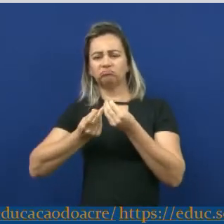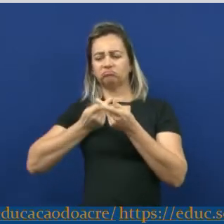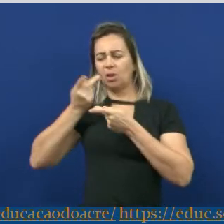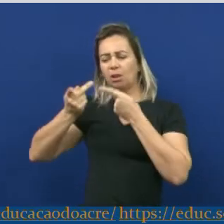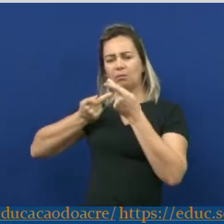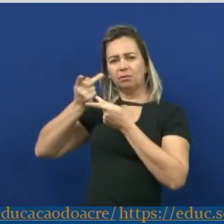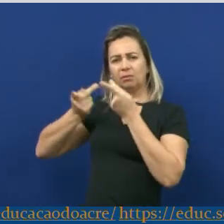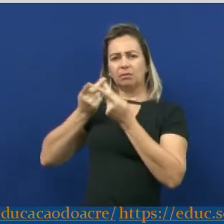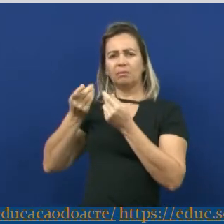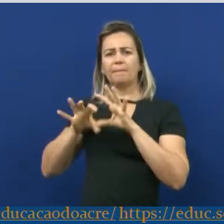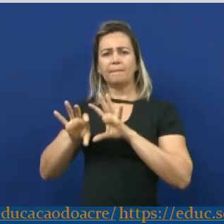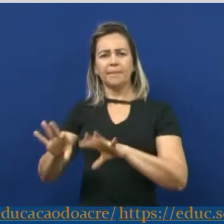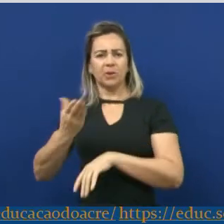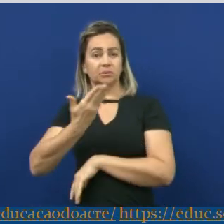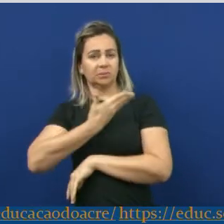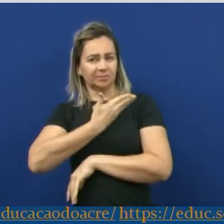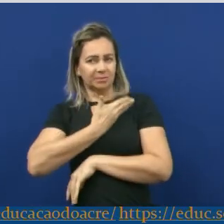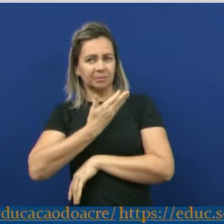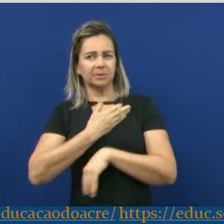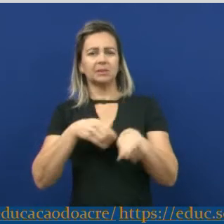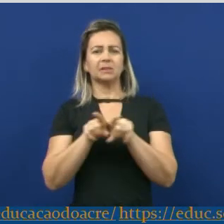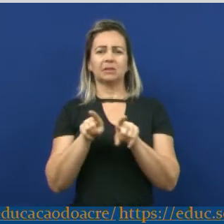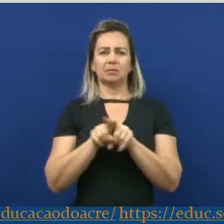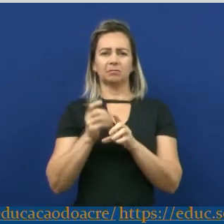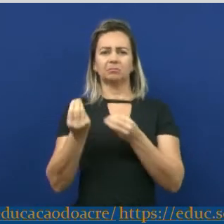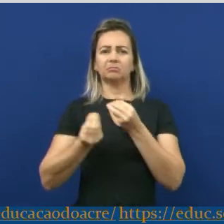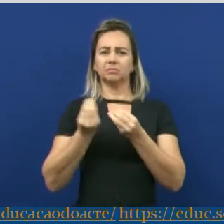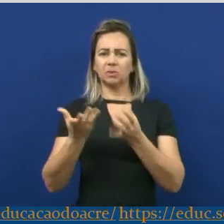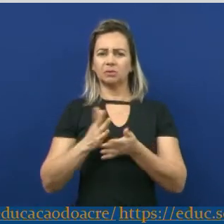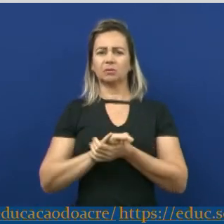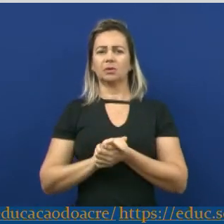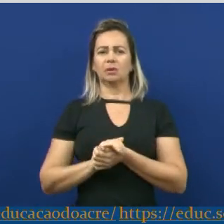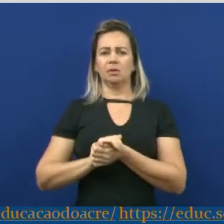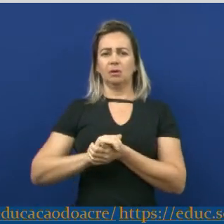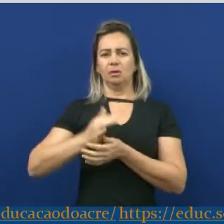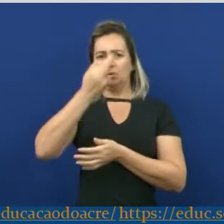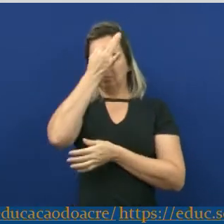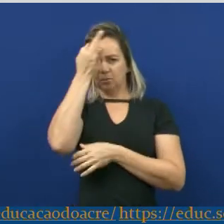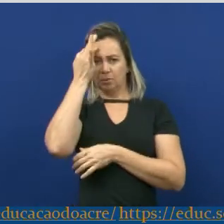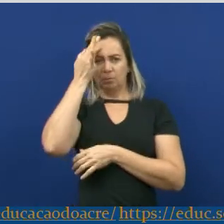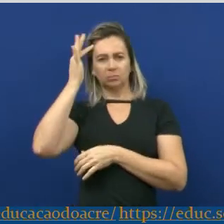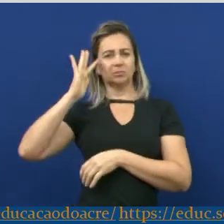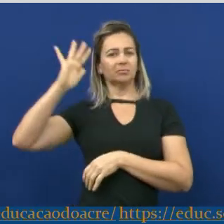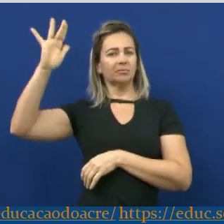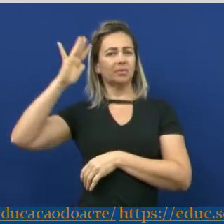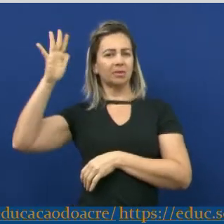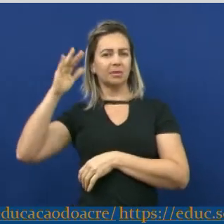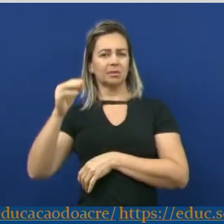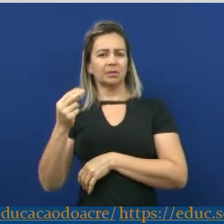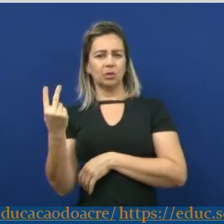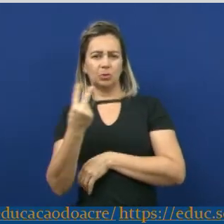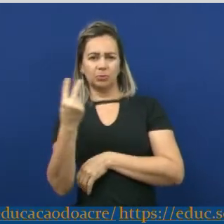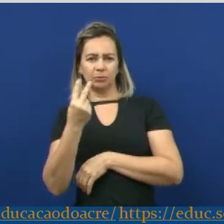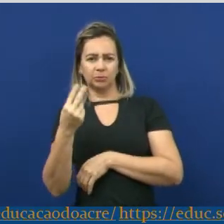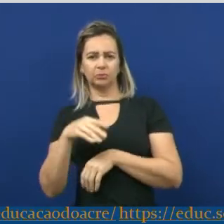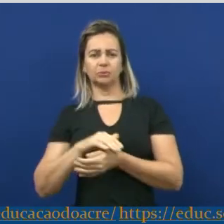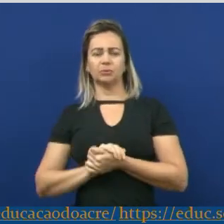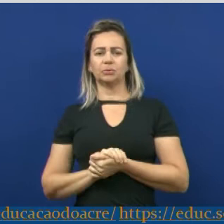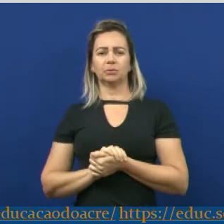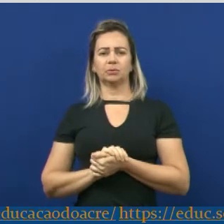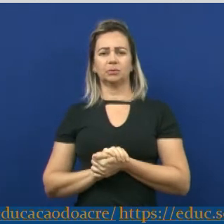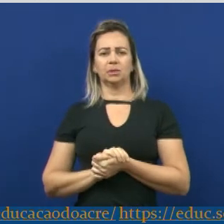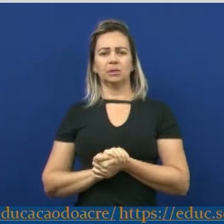também fizeram parte da Escola de Frankfurt, os filósofos Adorno e Horkheimer.